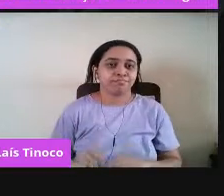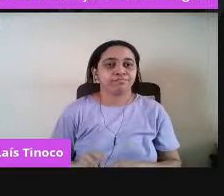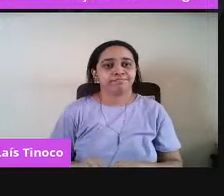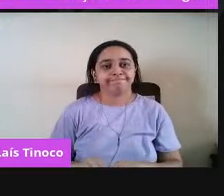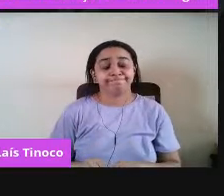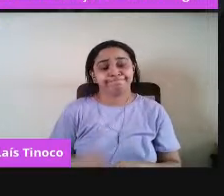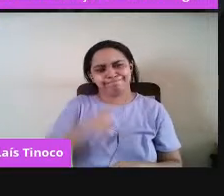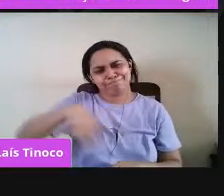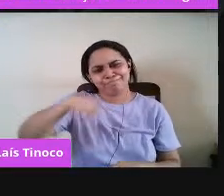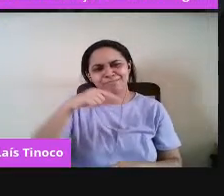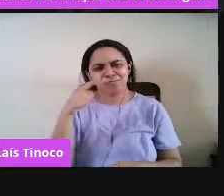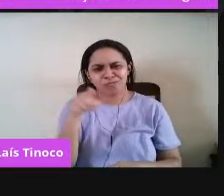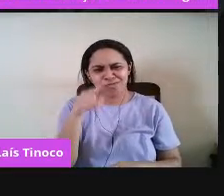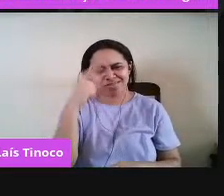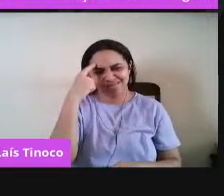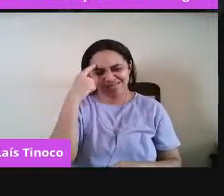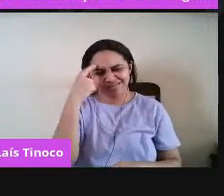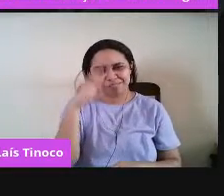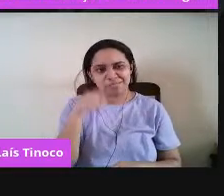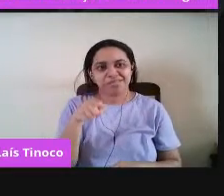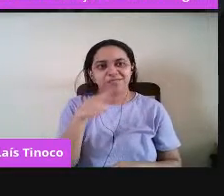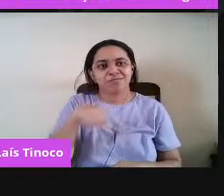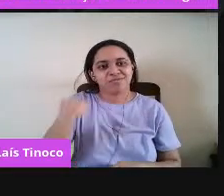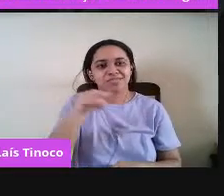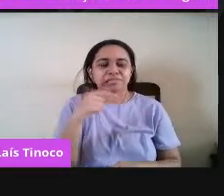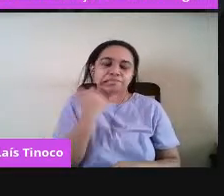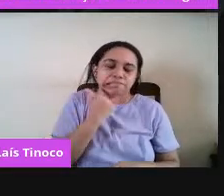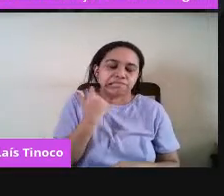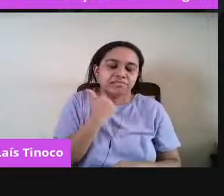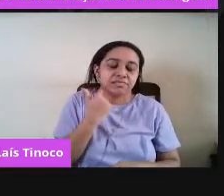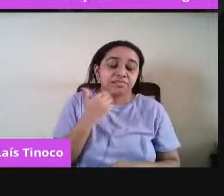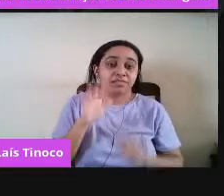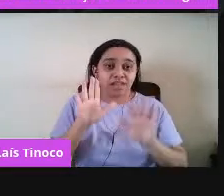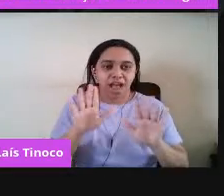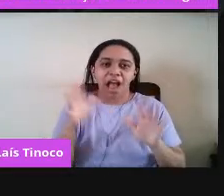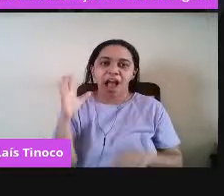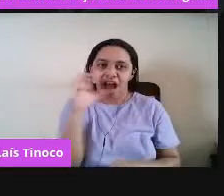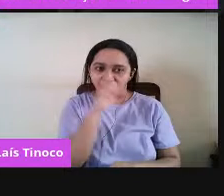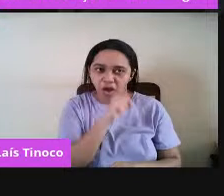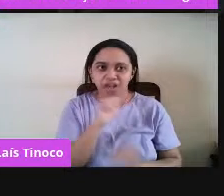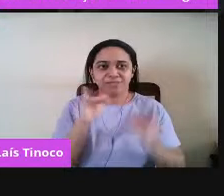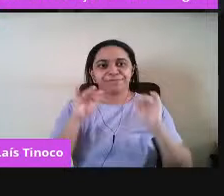né? Mas já estamos chegando aí perto do fim.